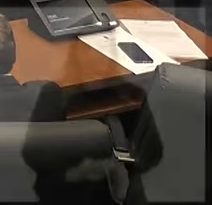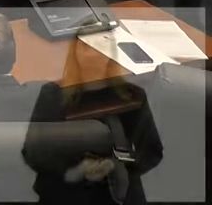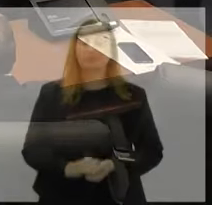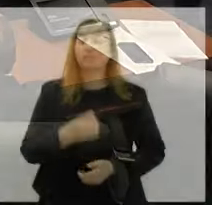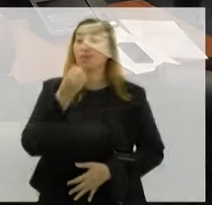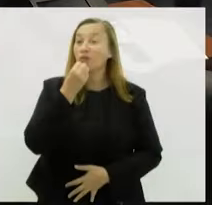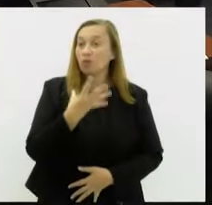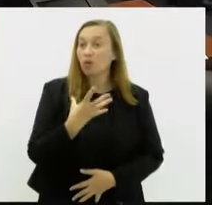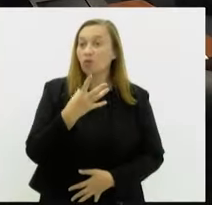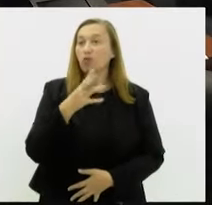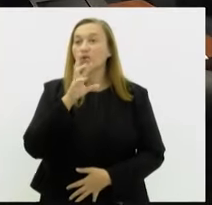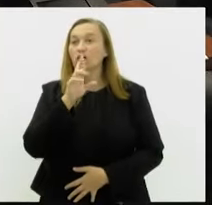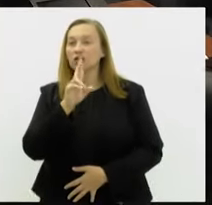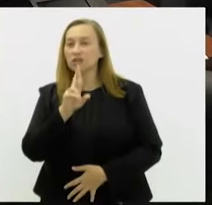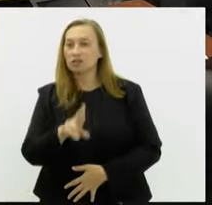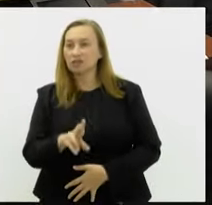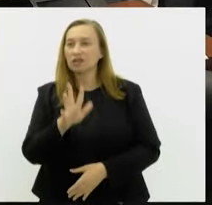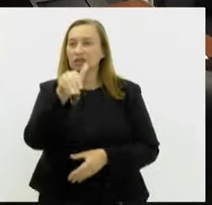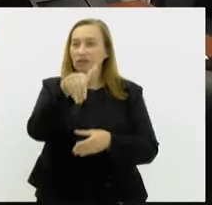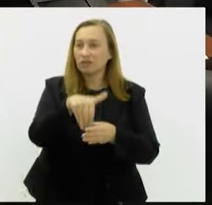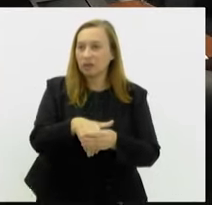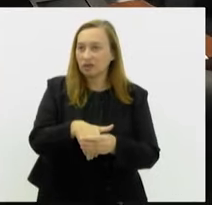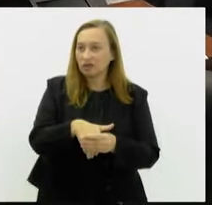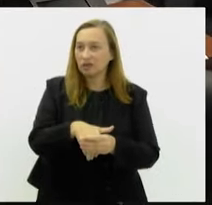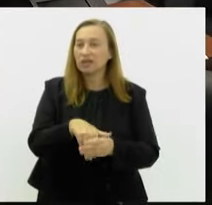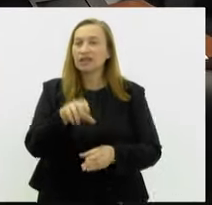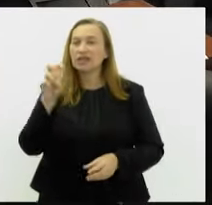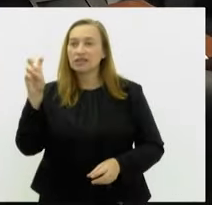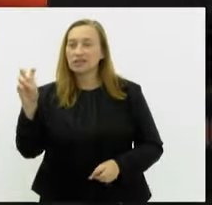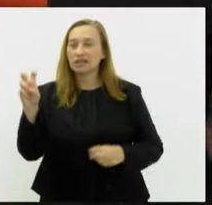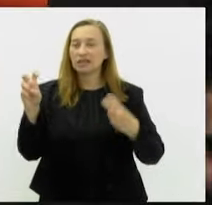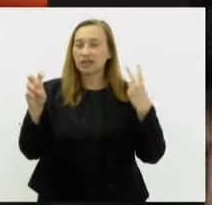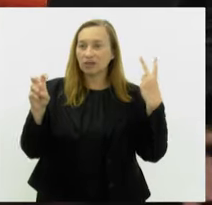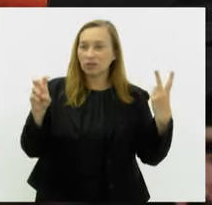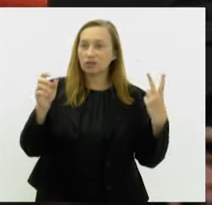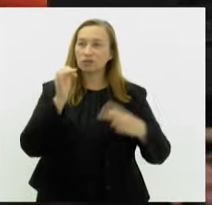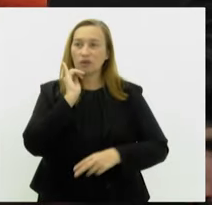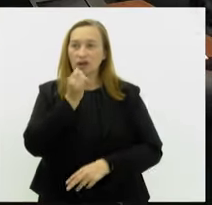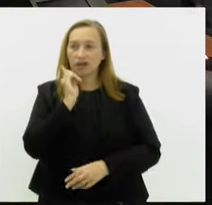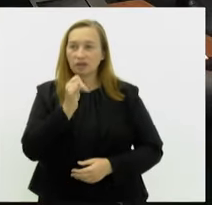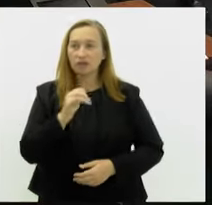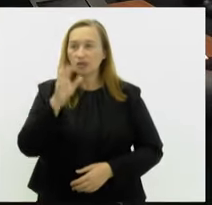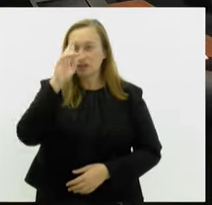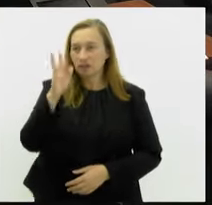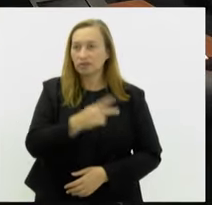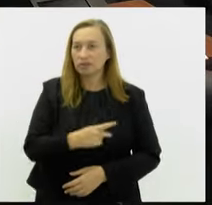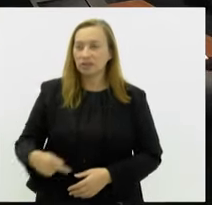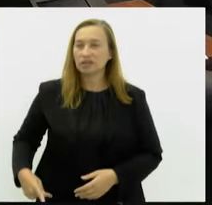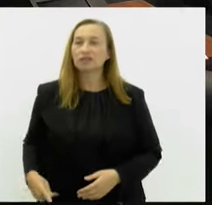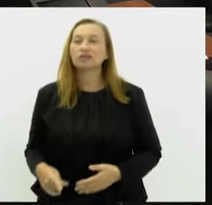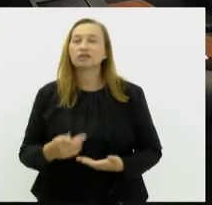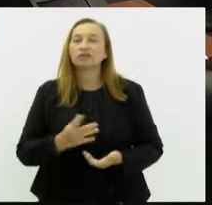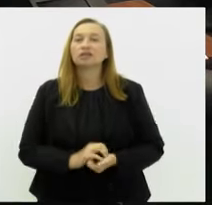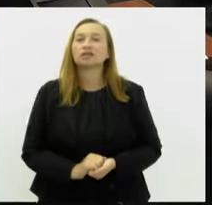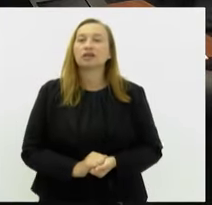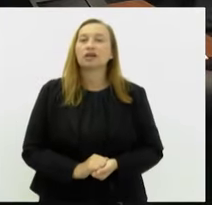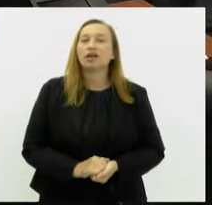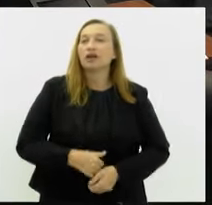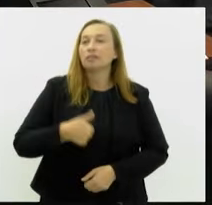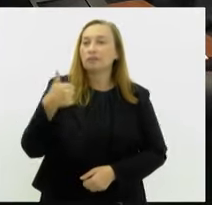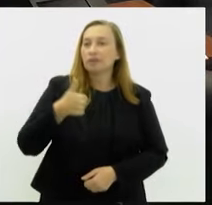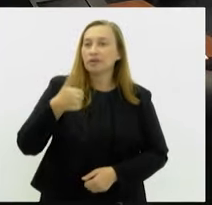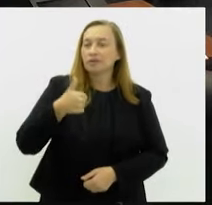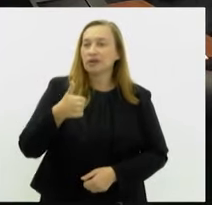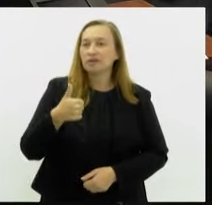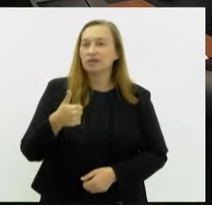Bom, resultado da votação 5-2 com o relator. Presidente, só para fazer não, o registro, deputado. Que é a primeira vez